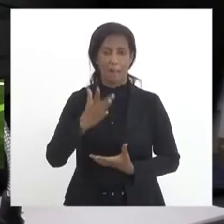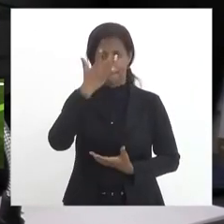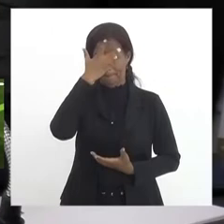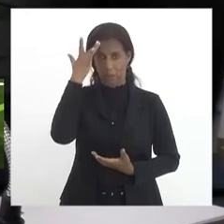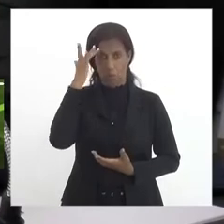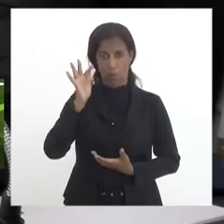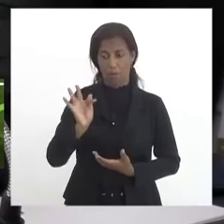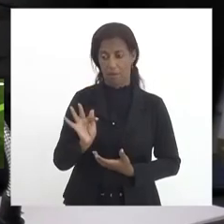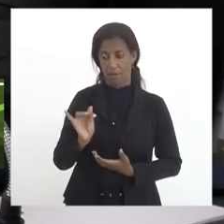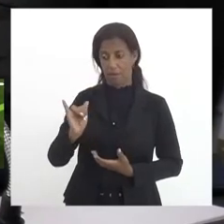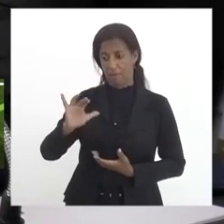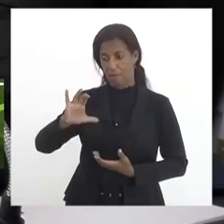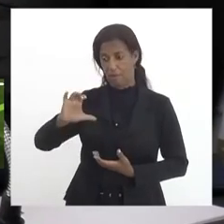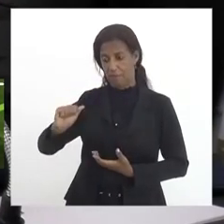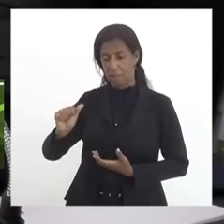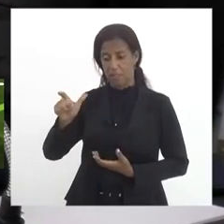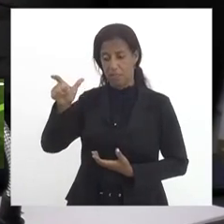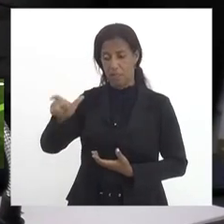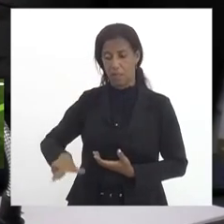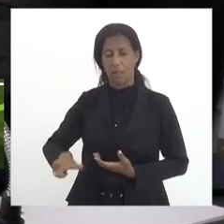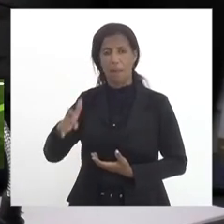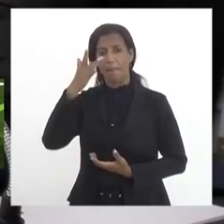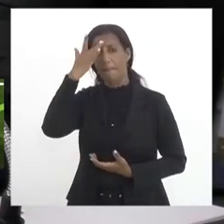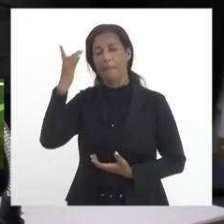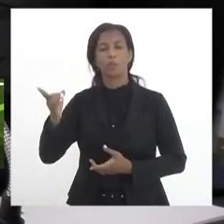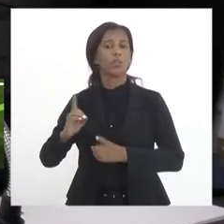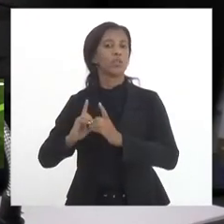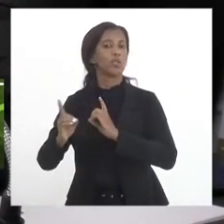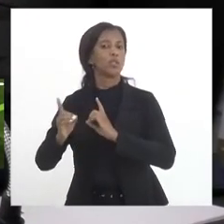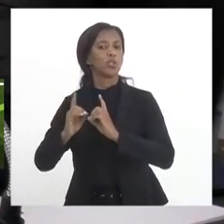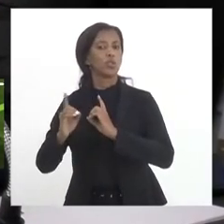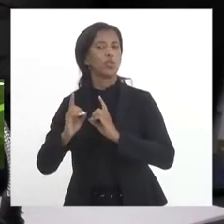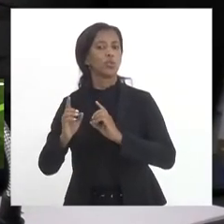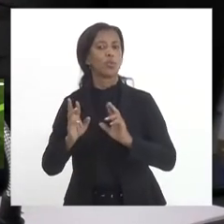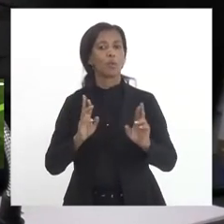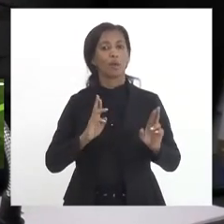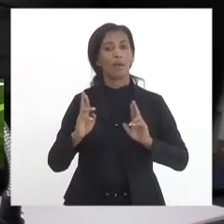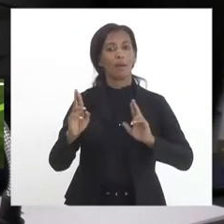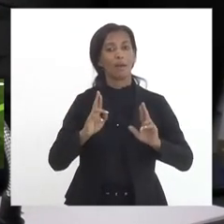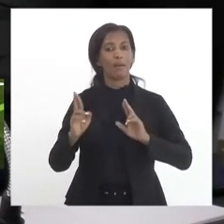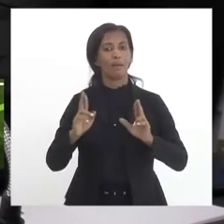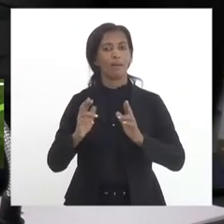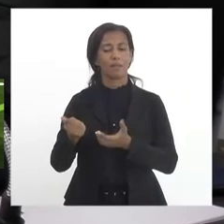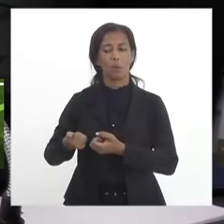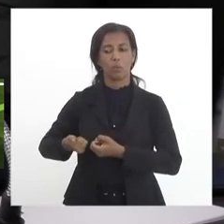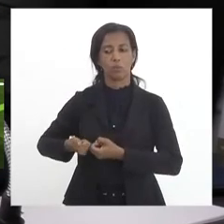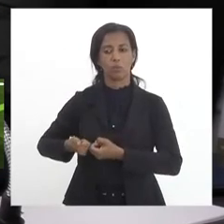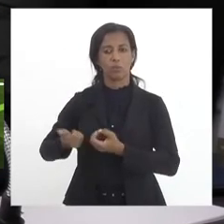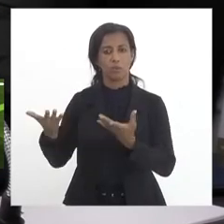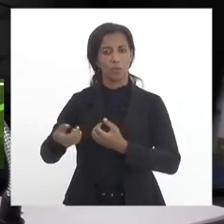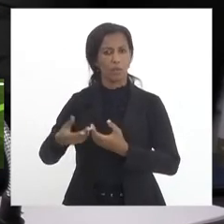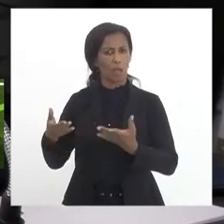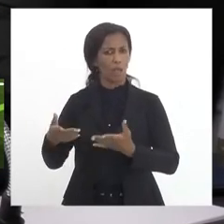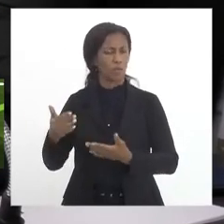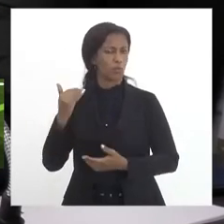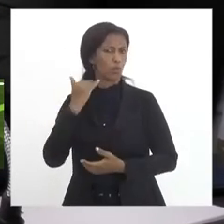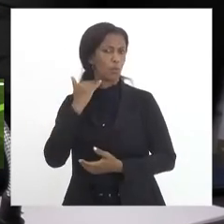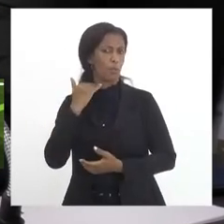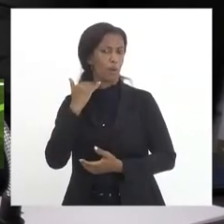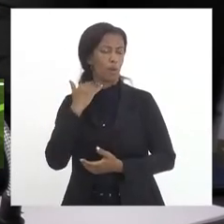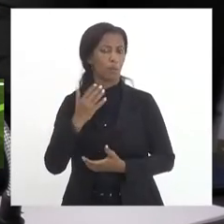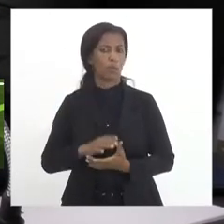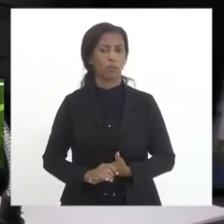física para aqueles que discutem no âmbito das suas relações de consumo com os bancos, sobretudo quando